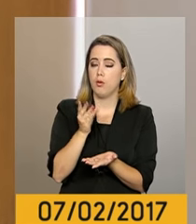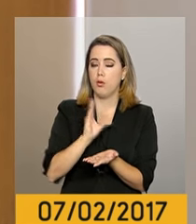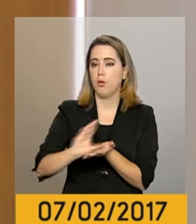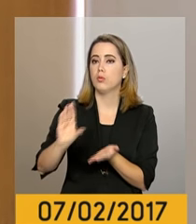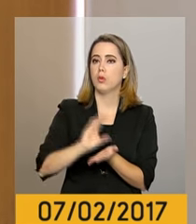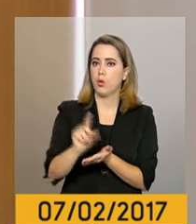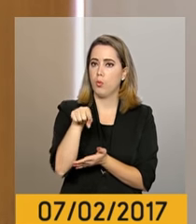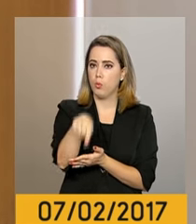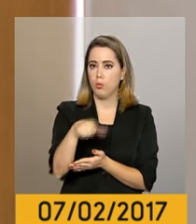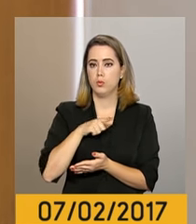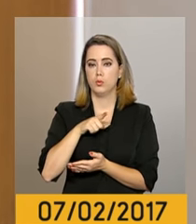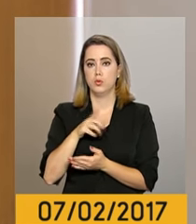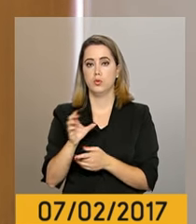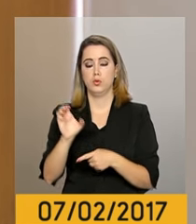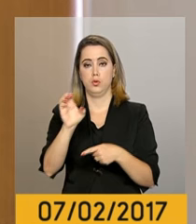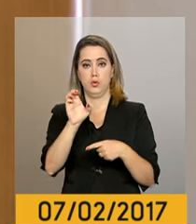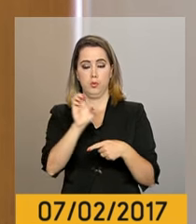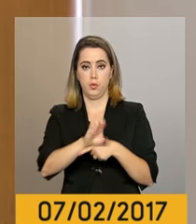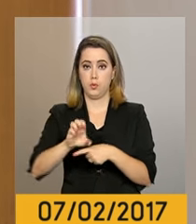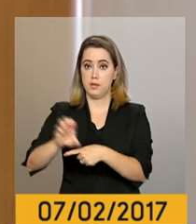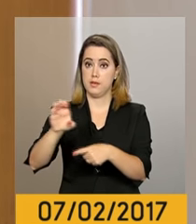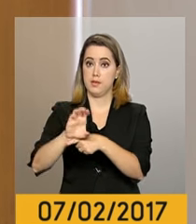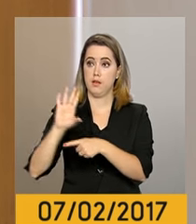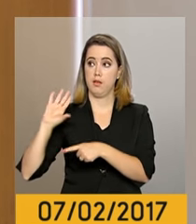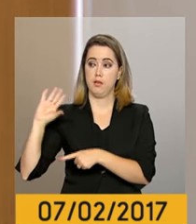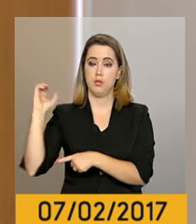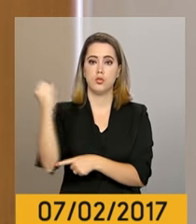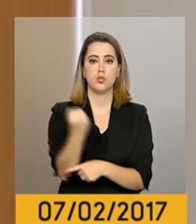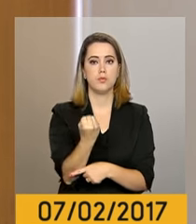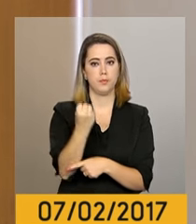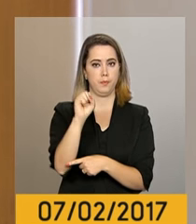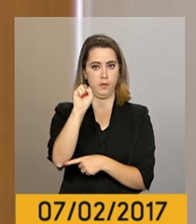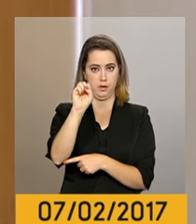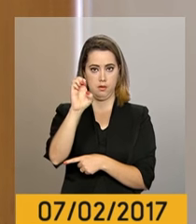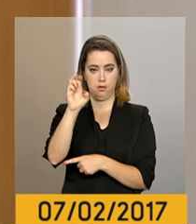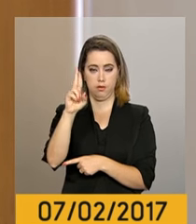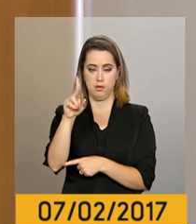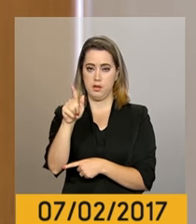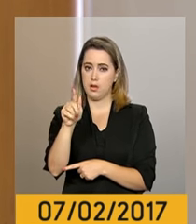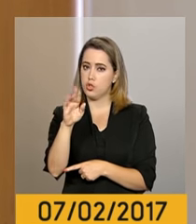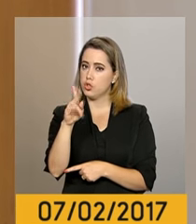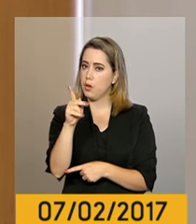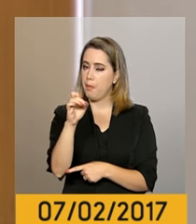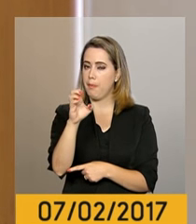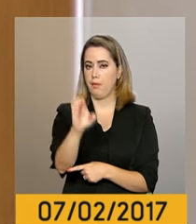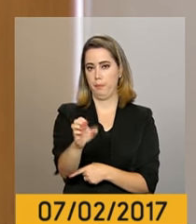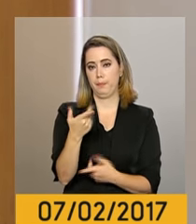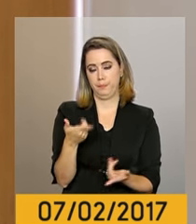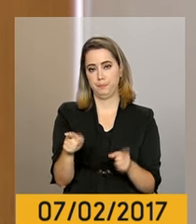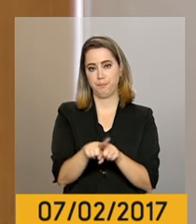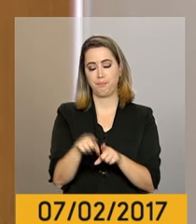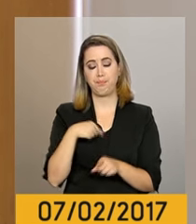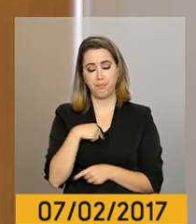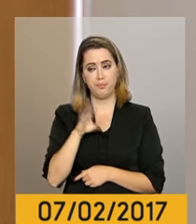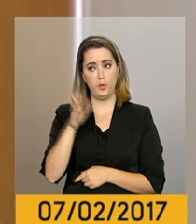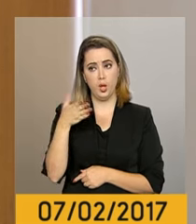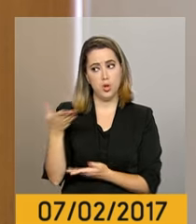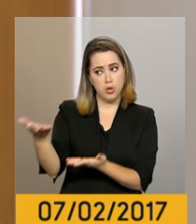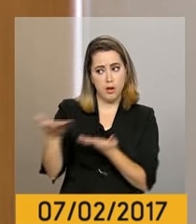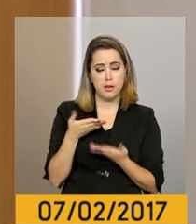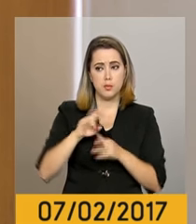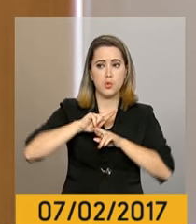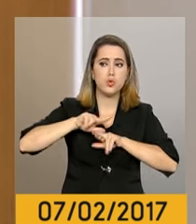o prazer de, penso eu, receber vários membros da bancada. Acho que não vou